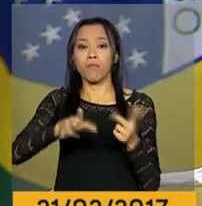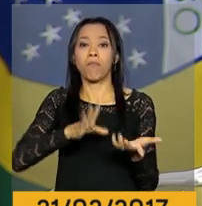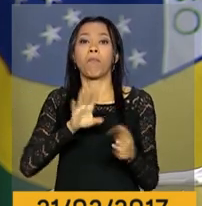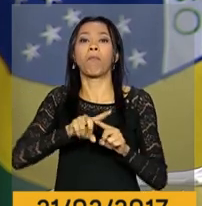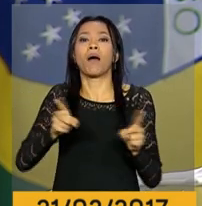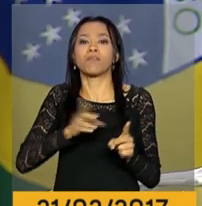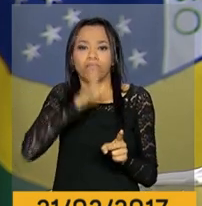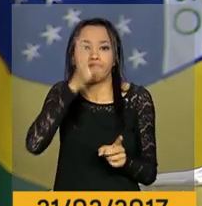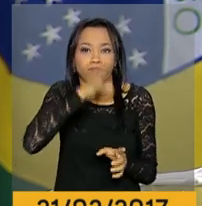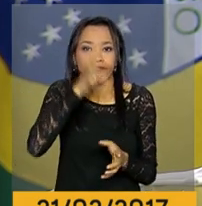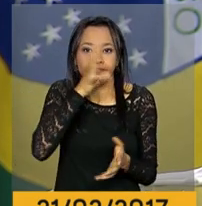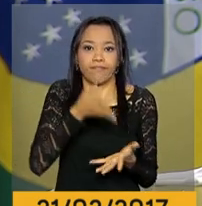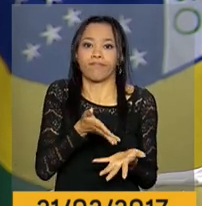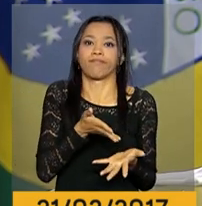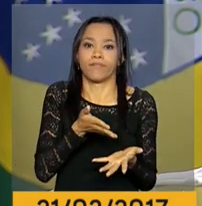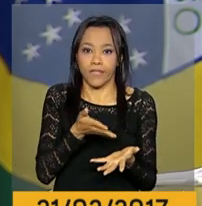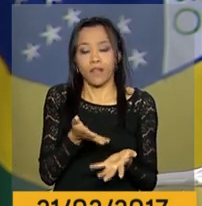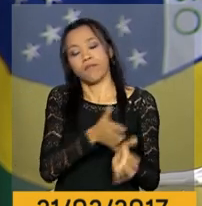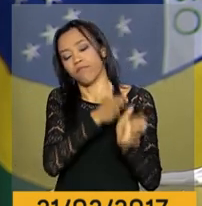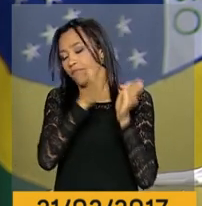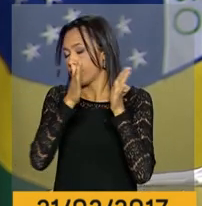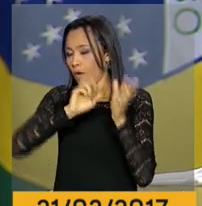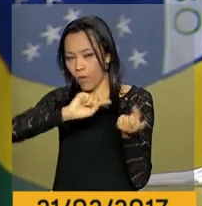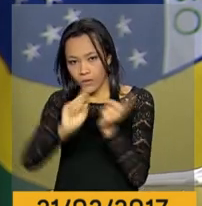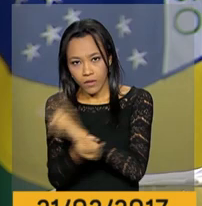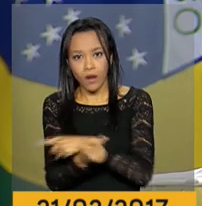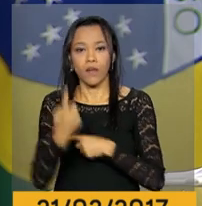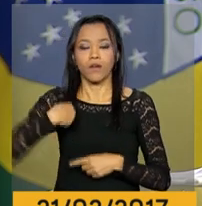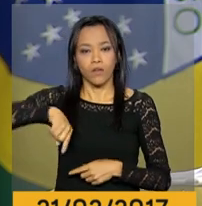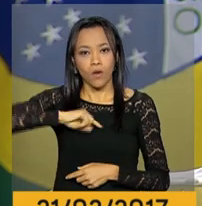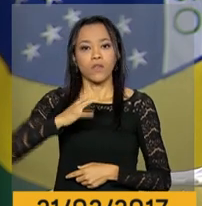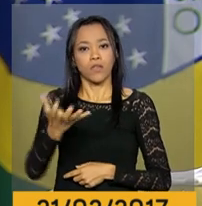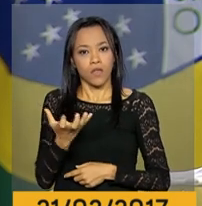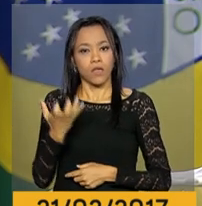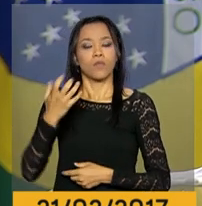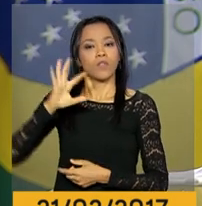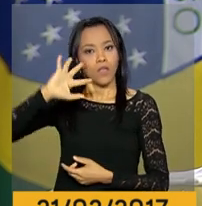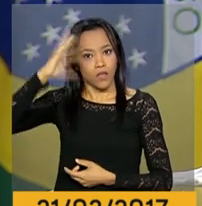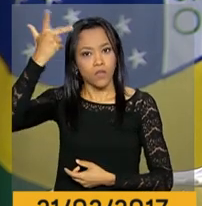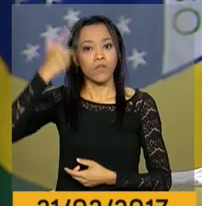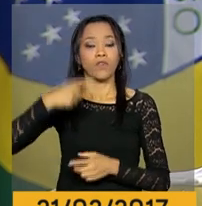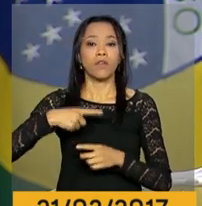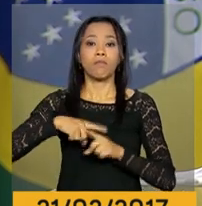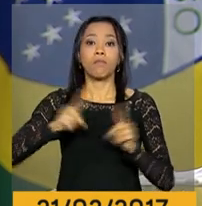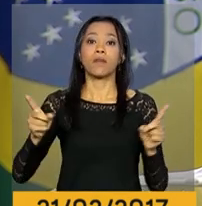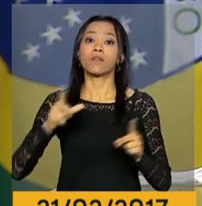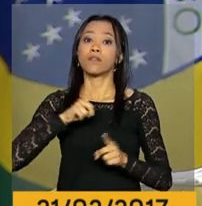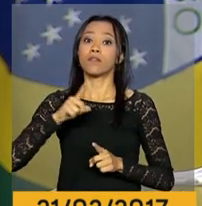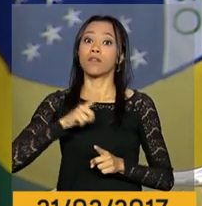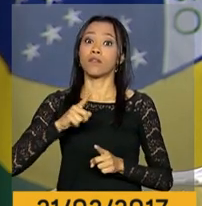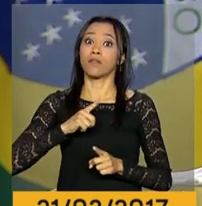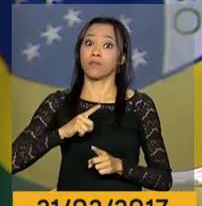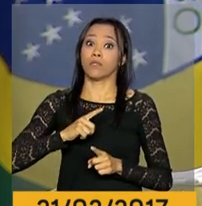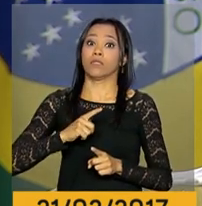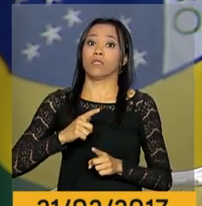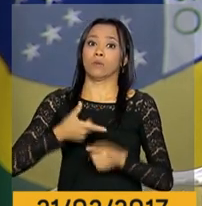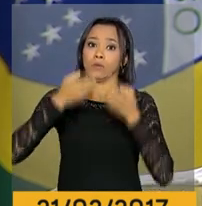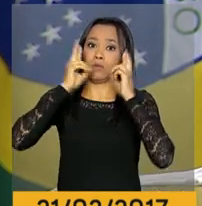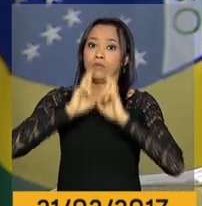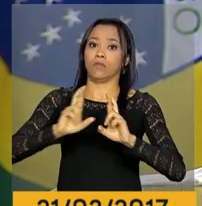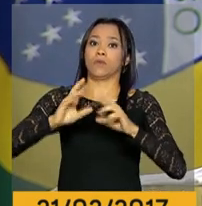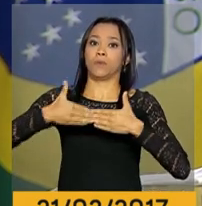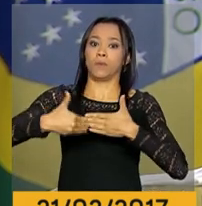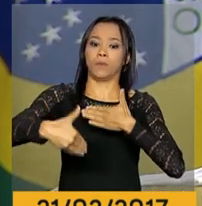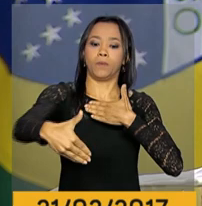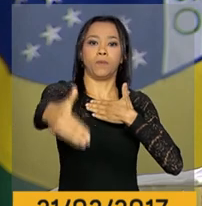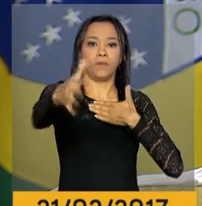populares que sejam possam vir a ser reconhecidas eh mais tarde a própria